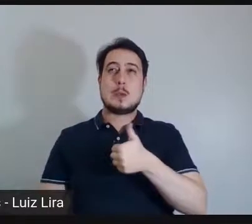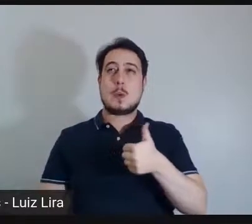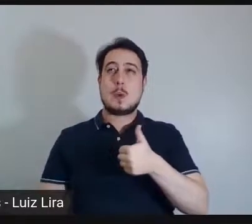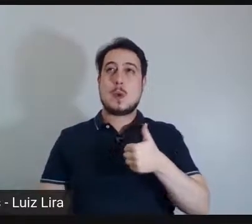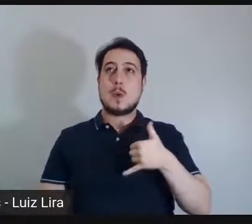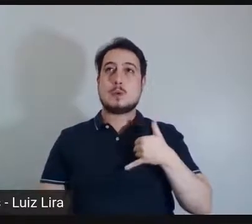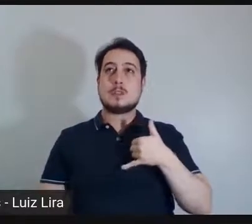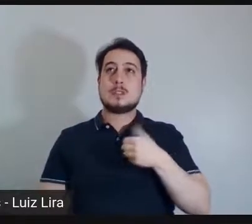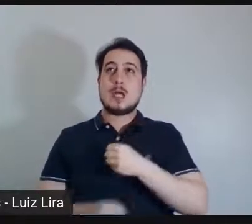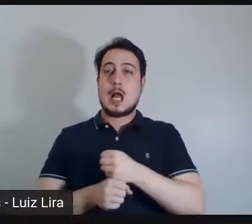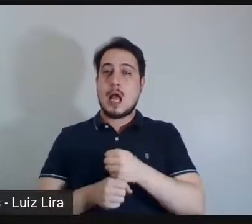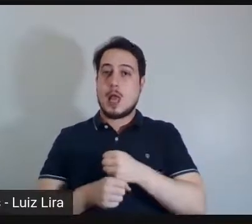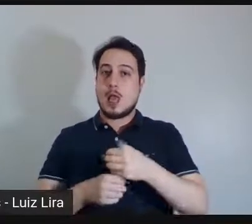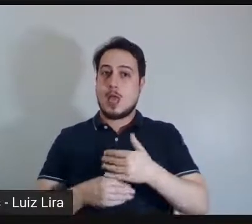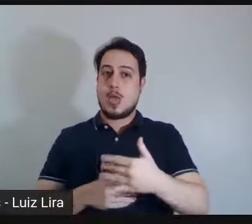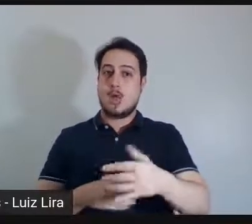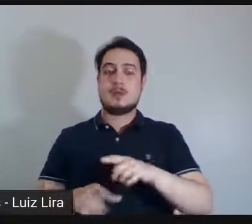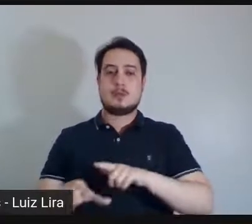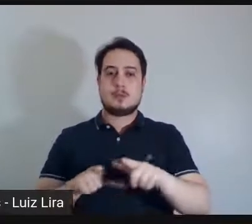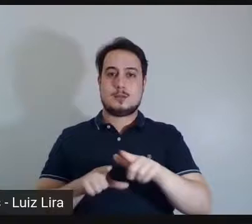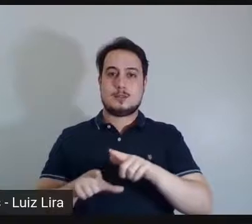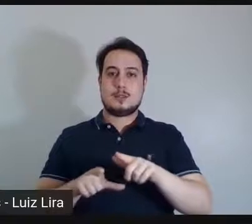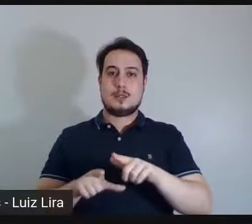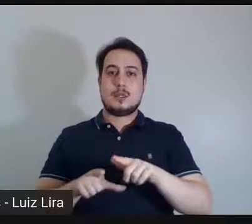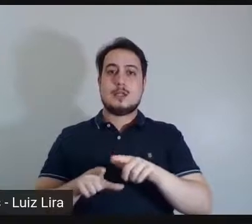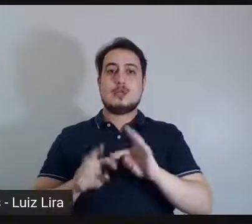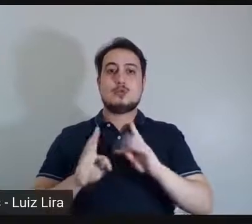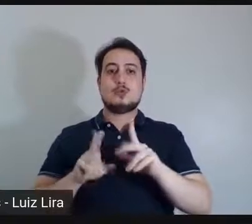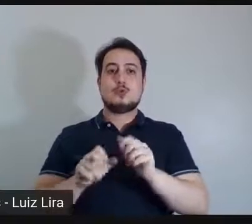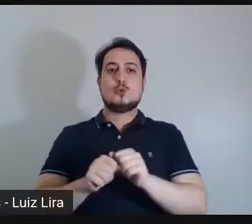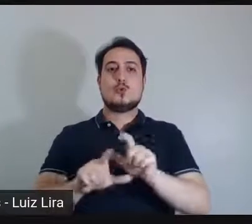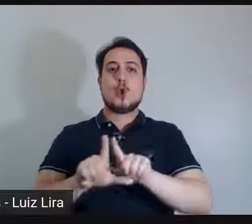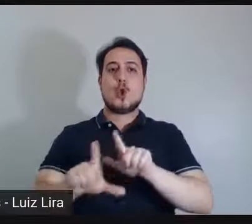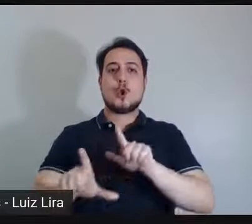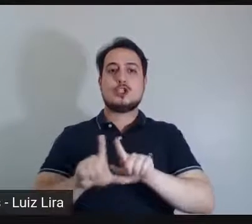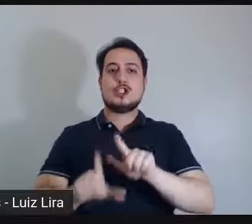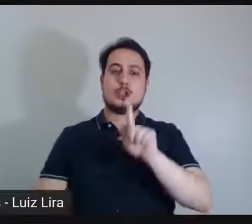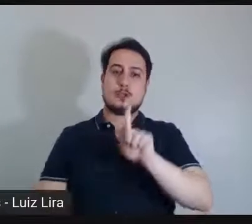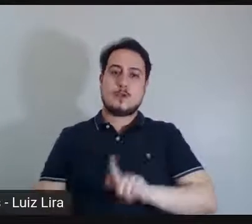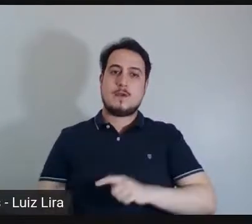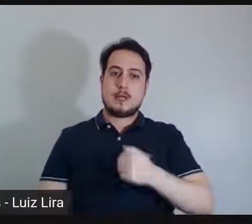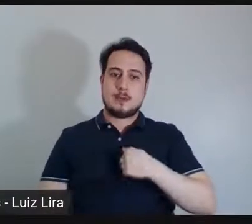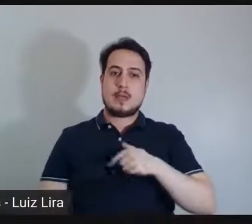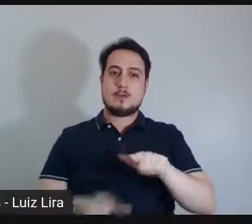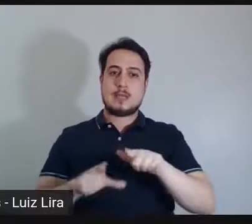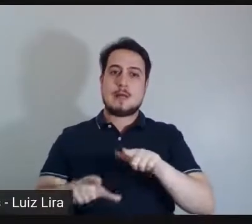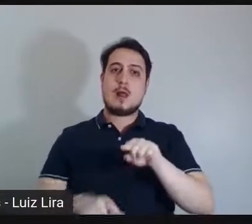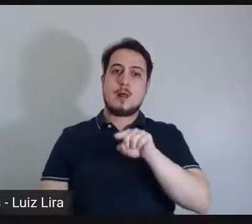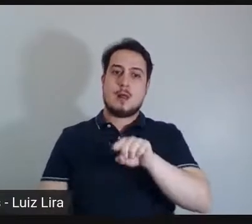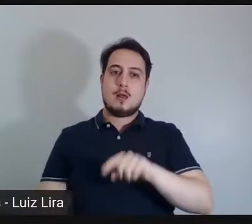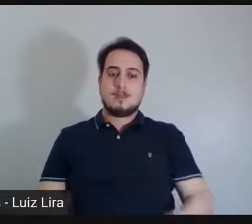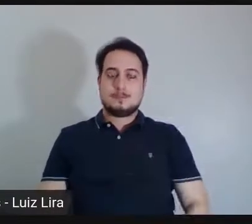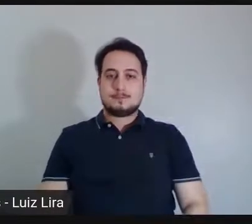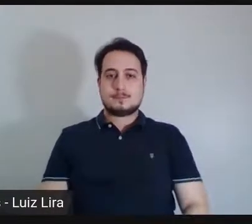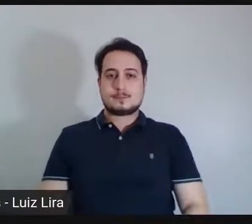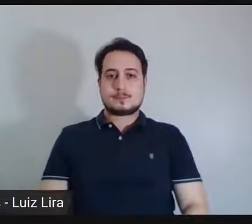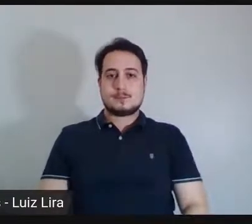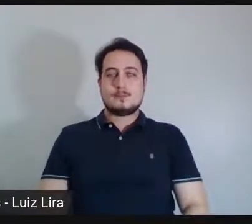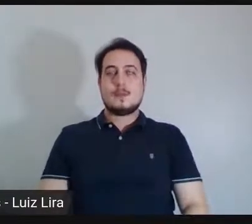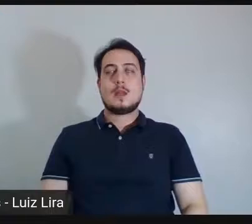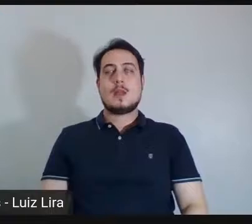sistemas, né? Então, toda a parte em logística de governo eu atuo lá. E, logicamente, que foi